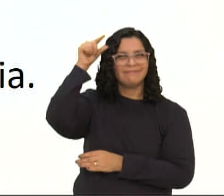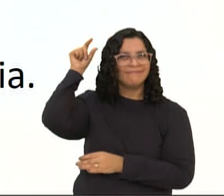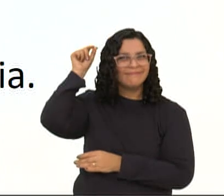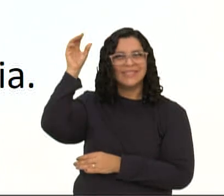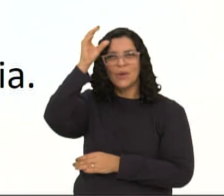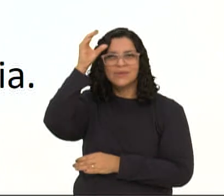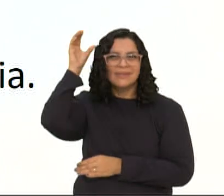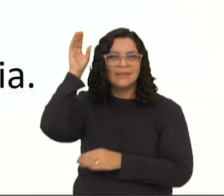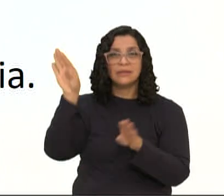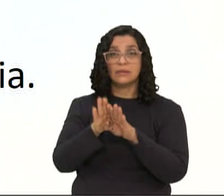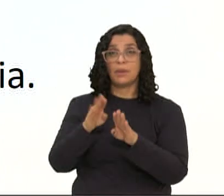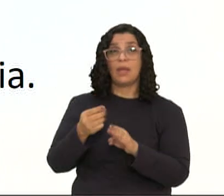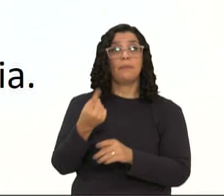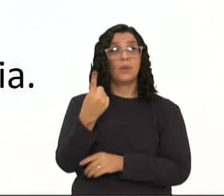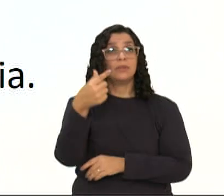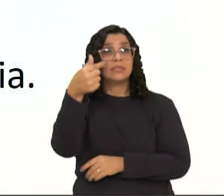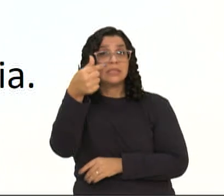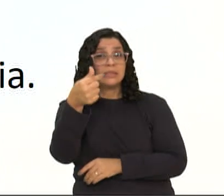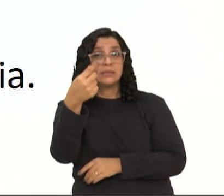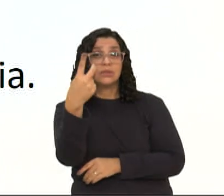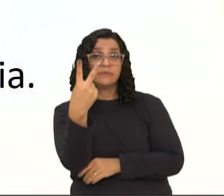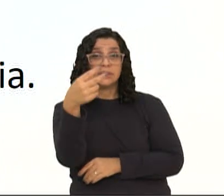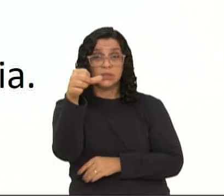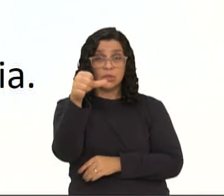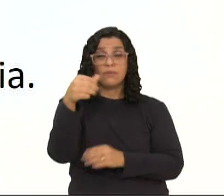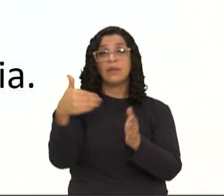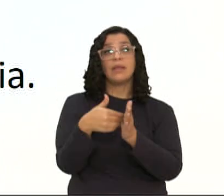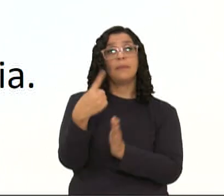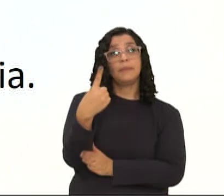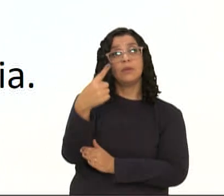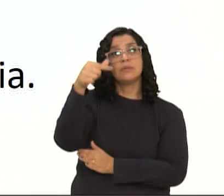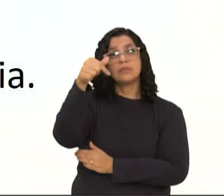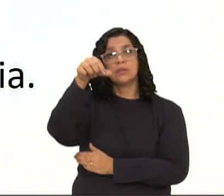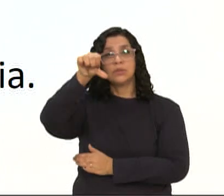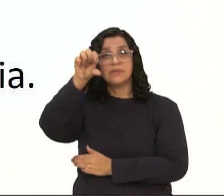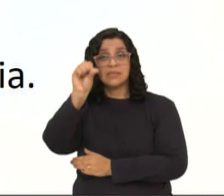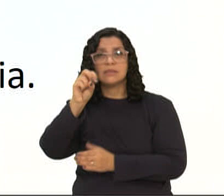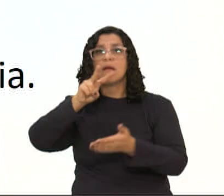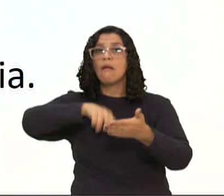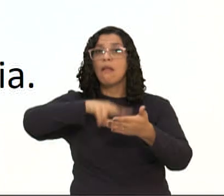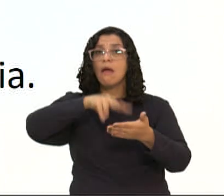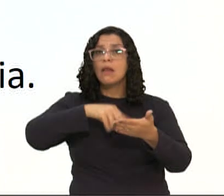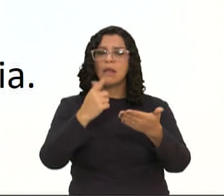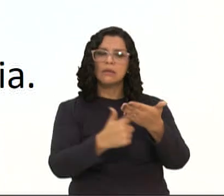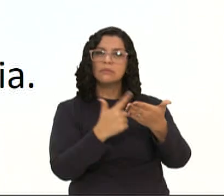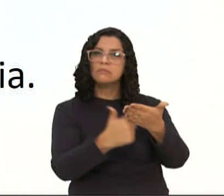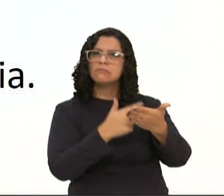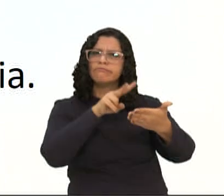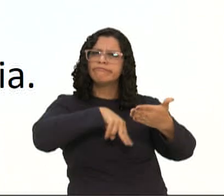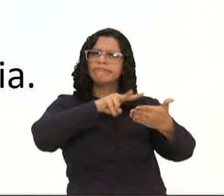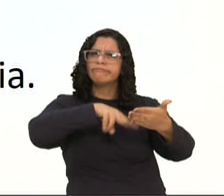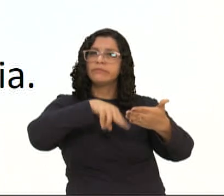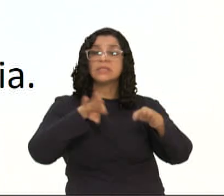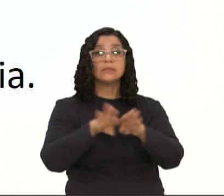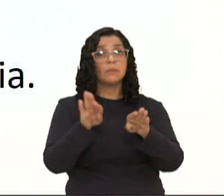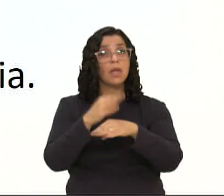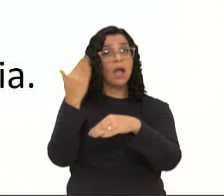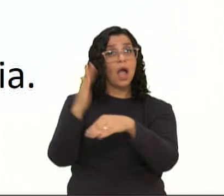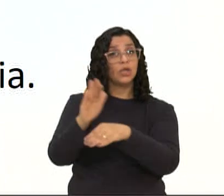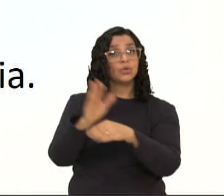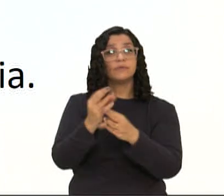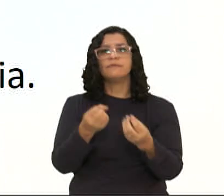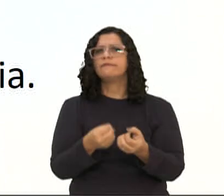entre 1729 e 1796. Ela era leitora dos enciclopedistas, foi uma grande leitora e financiou vários